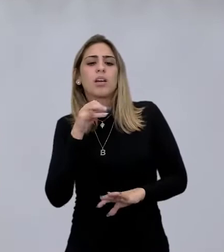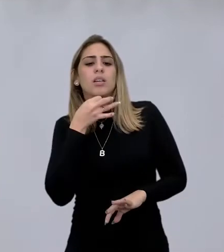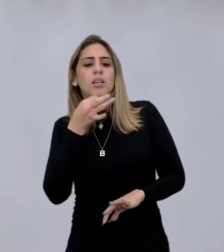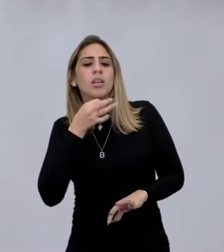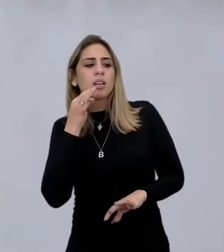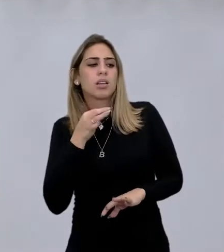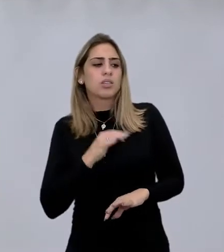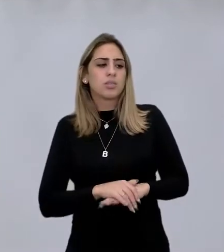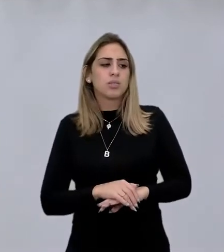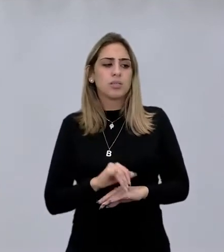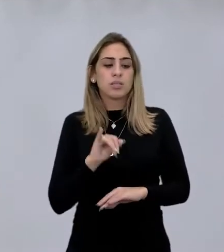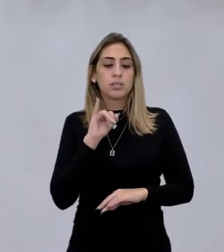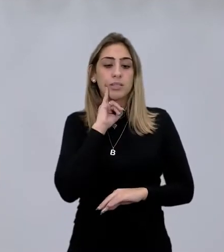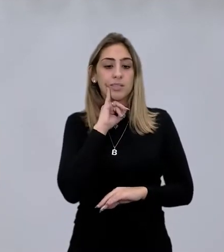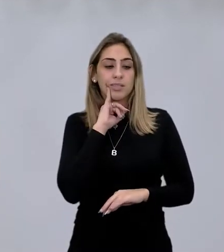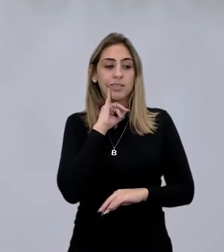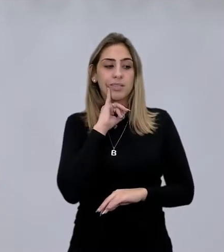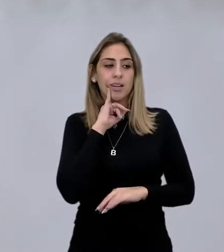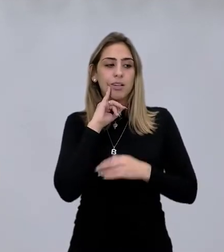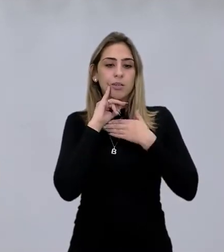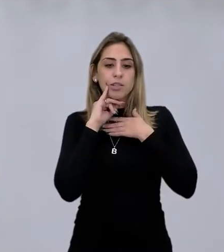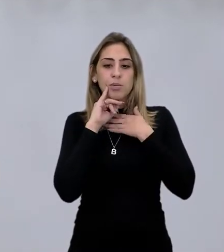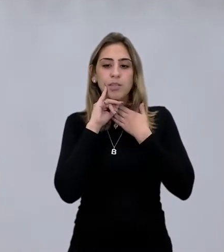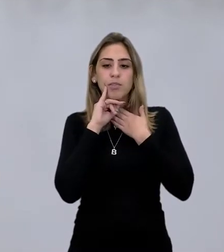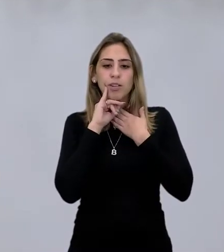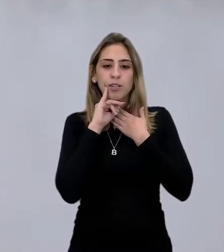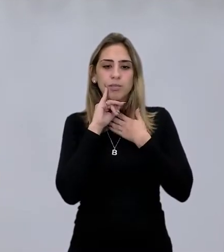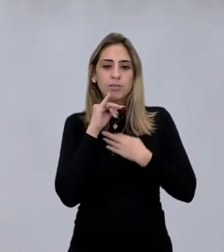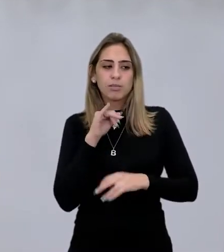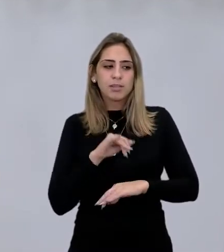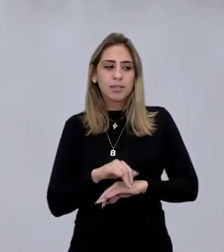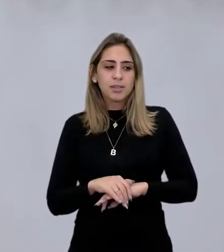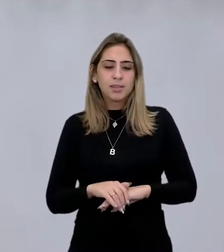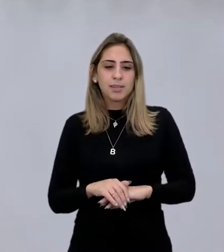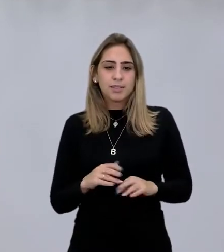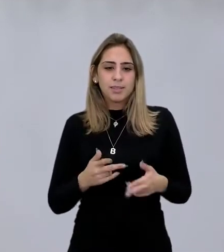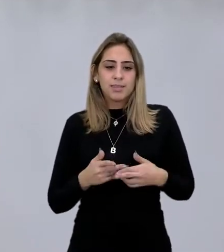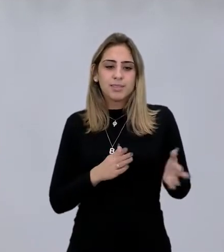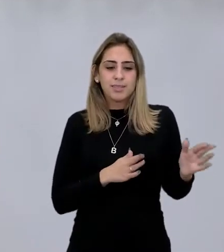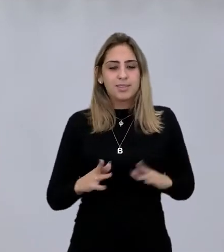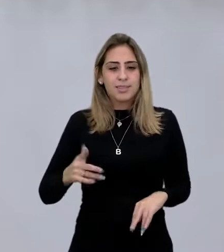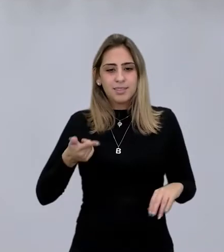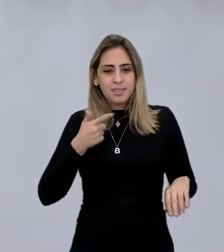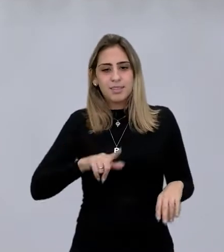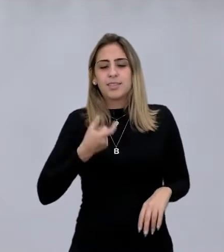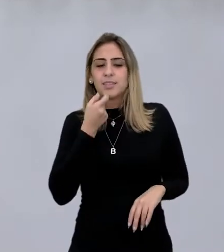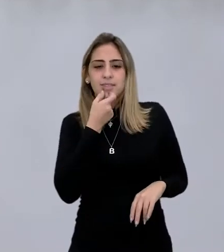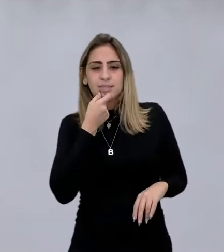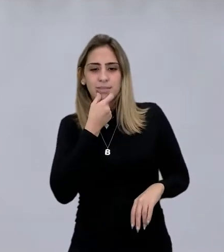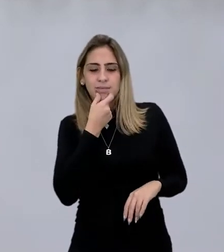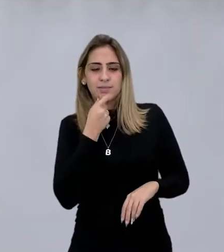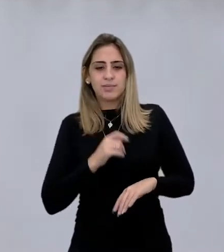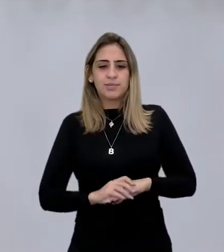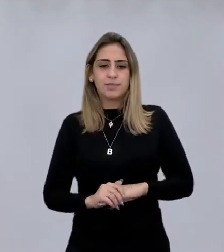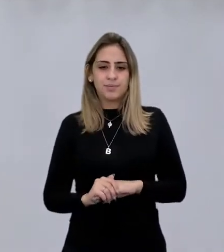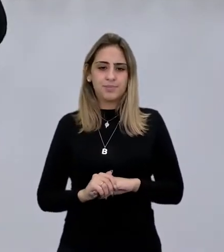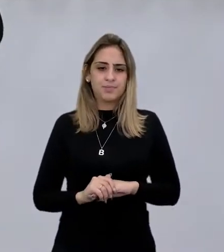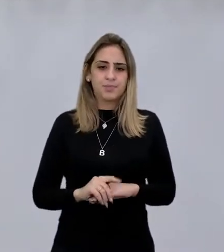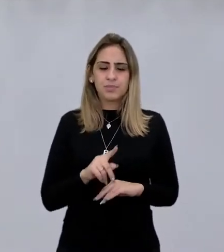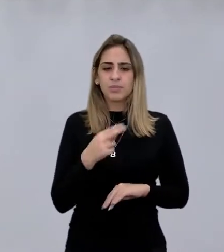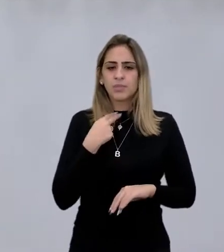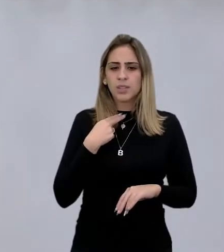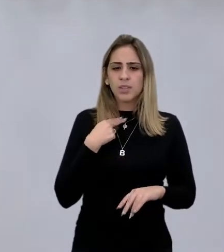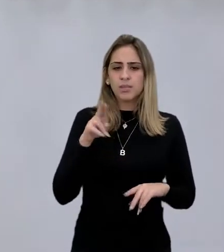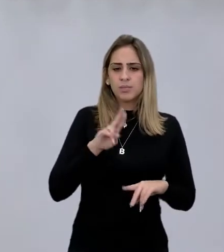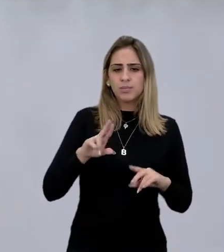idiotas. Elas são antigas. Então você tem leis, eu lembro que eu tinha uma na Inglaterra, que eu vi um Reels esses dias, que você não podia